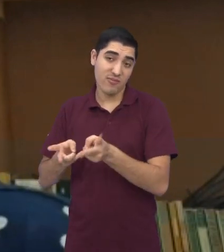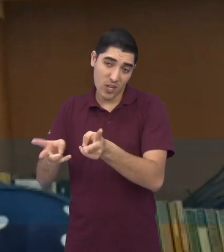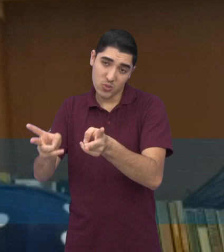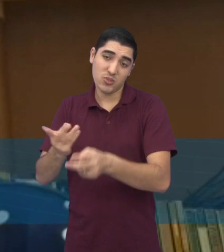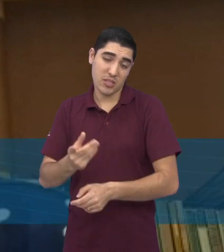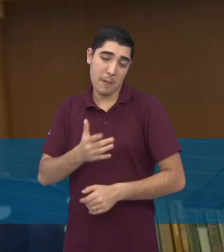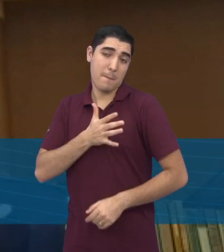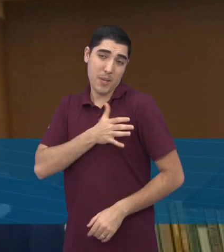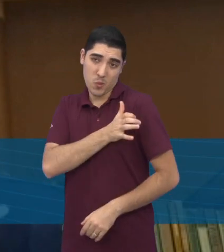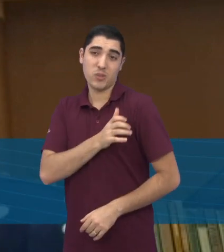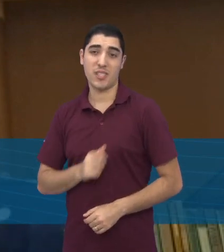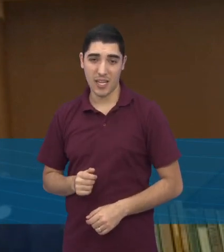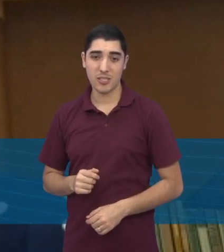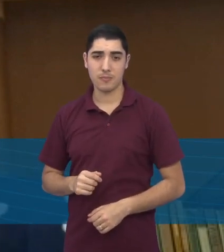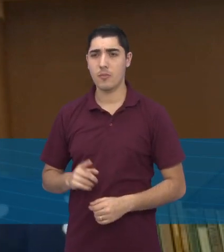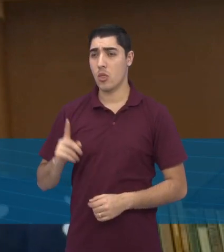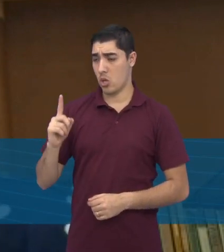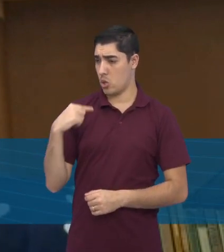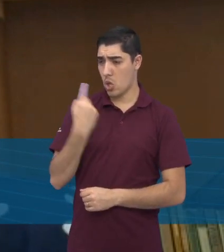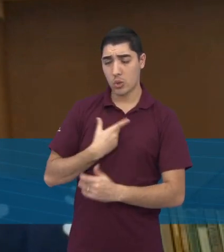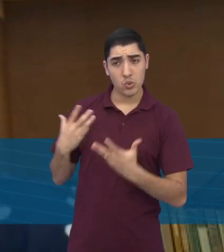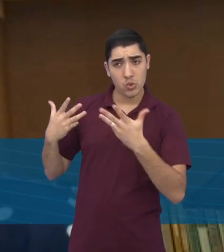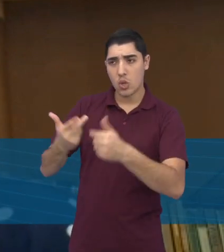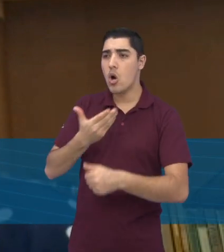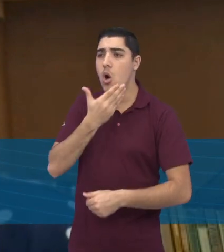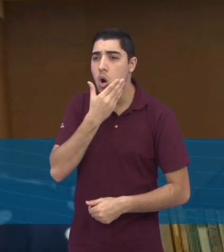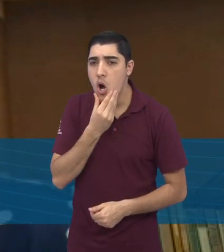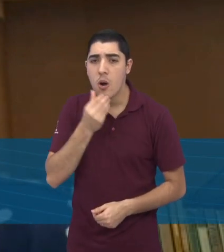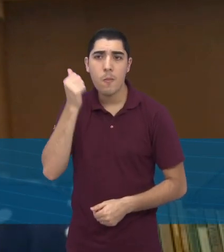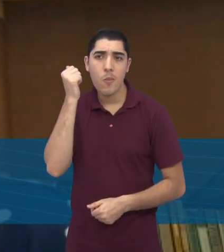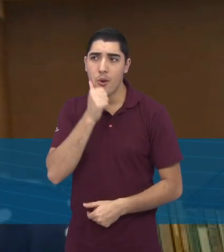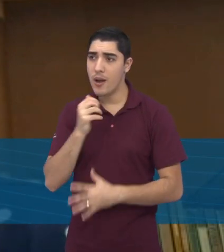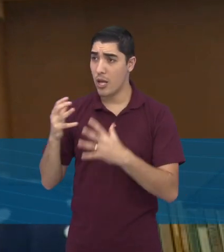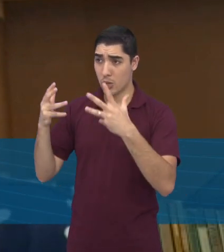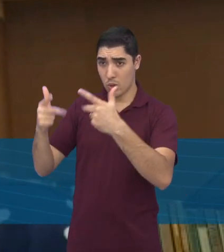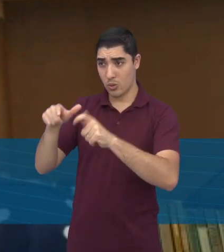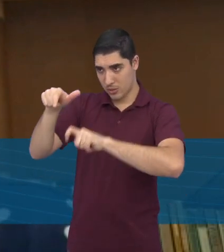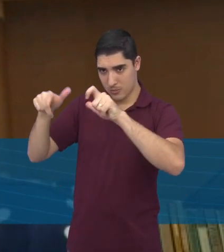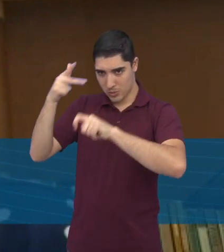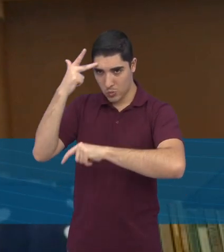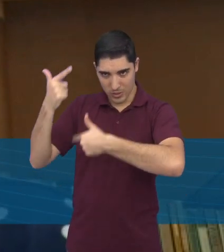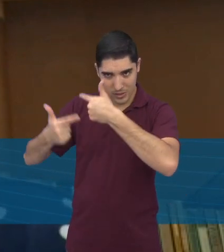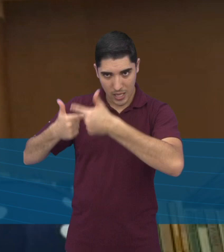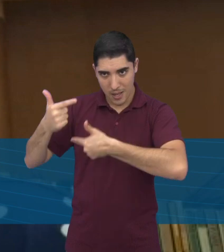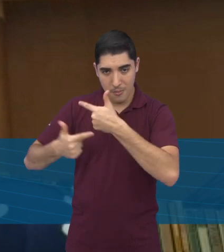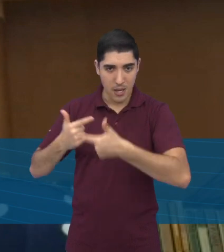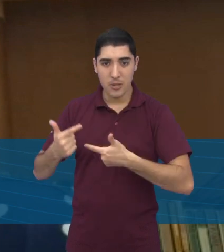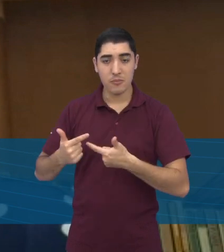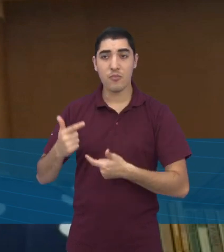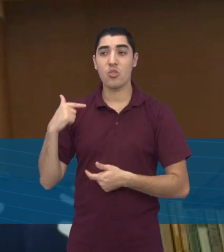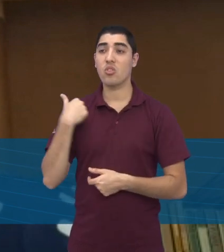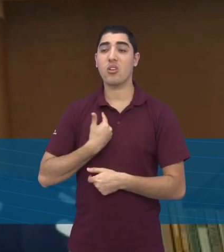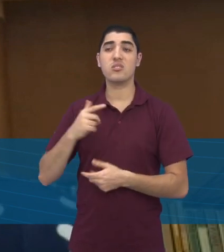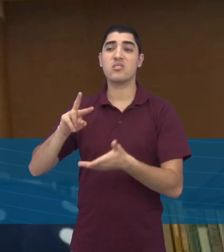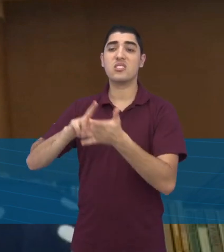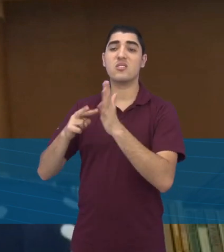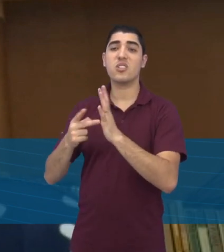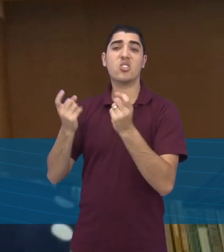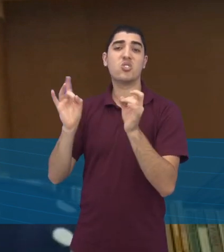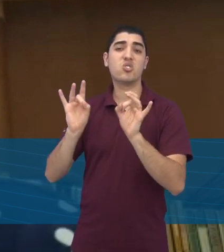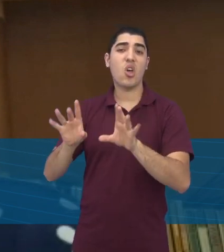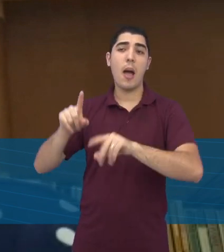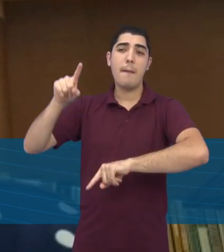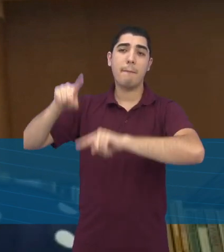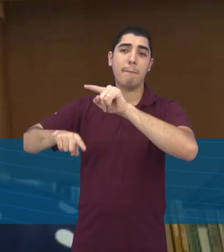né? Somos vistos todos, homens e mulheres, trabalhadores em geral, como objetos